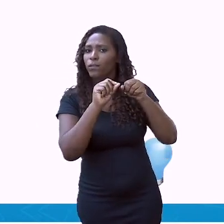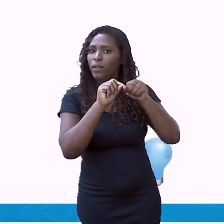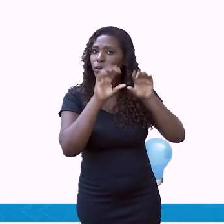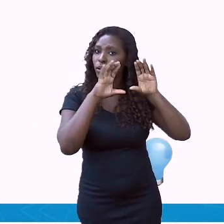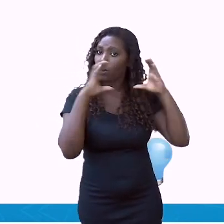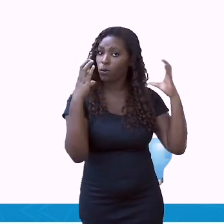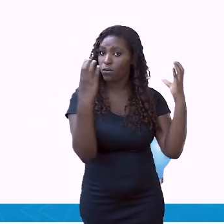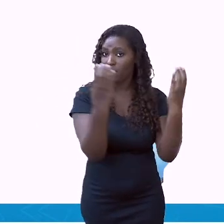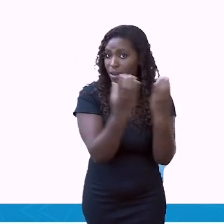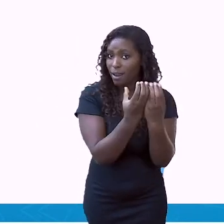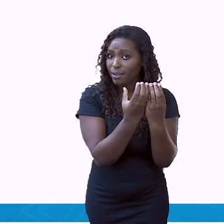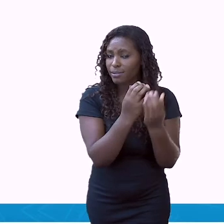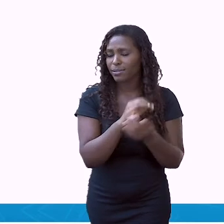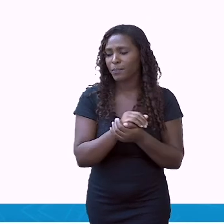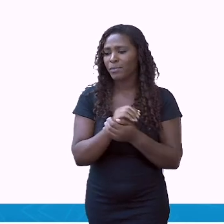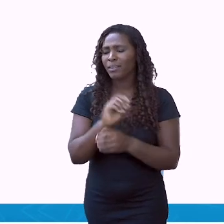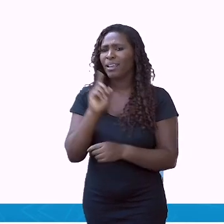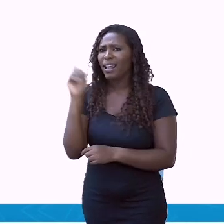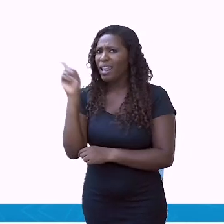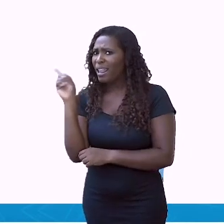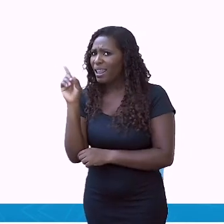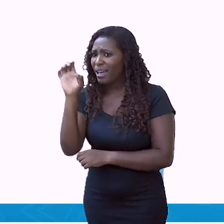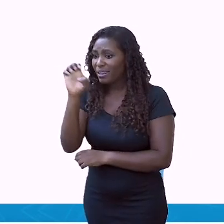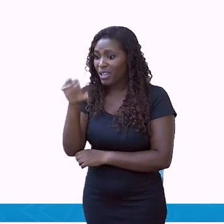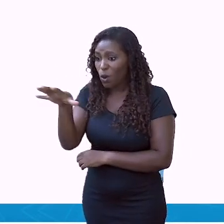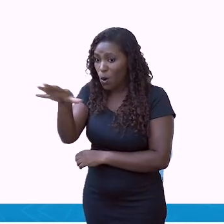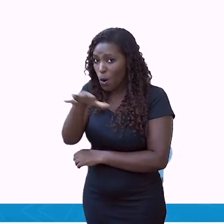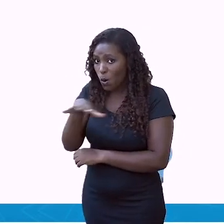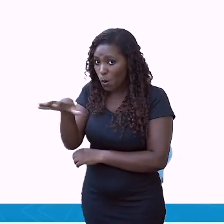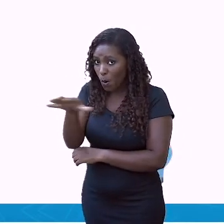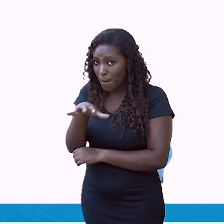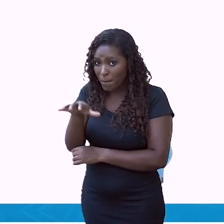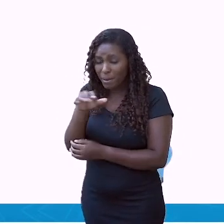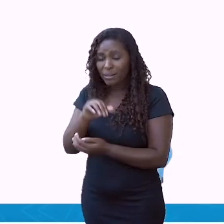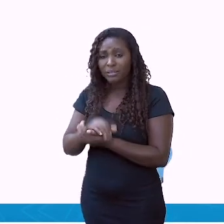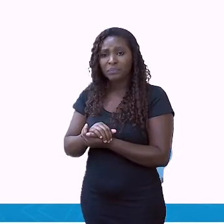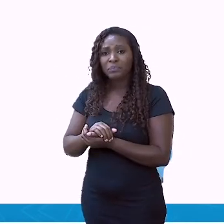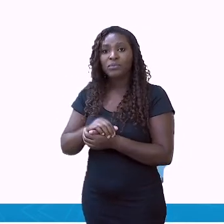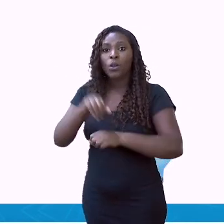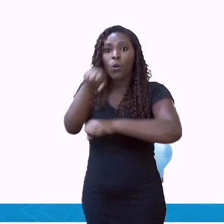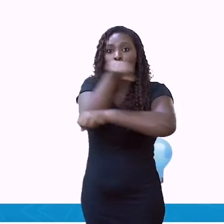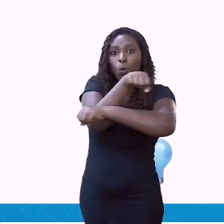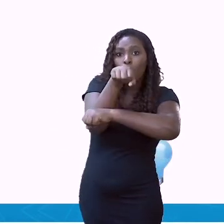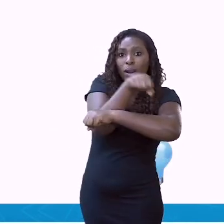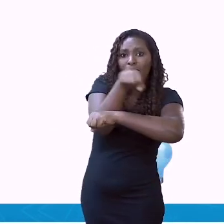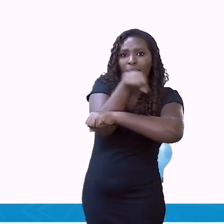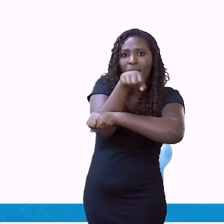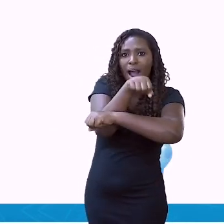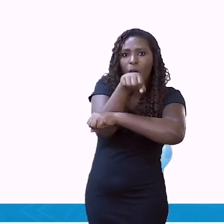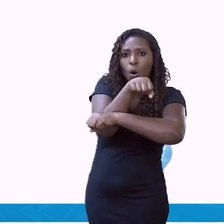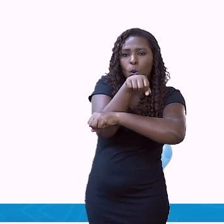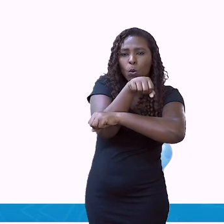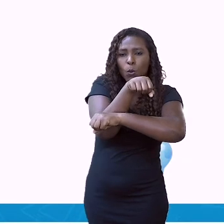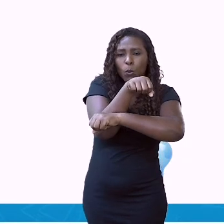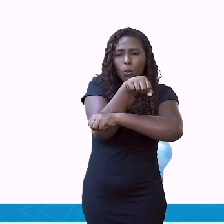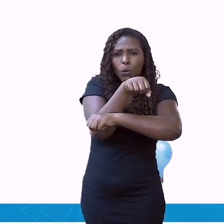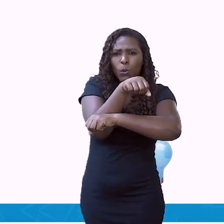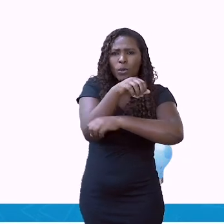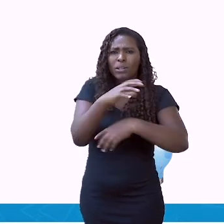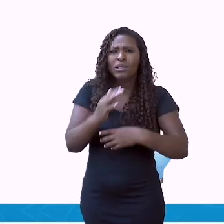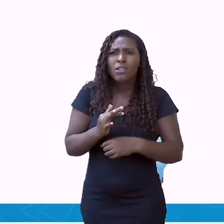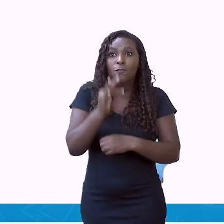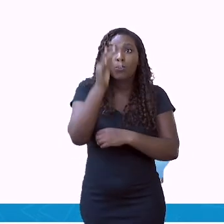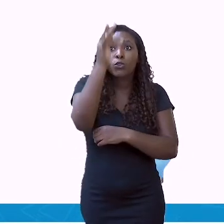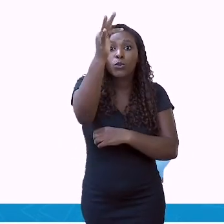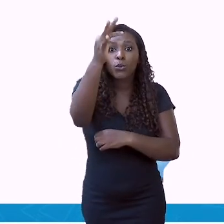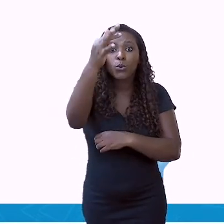que interessante, os carros movidos a gasolina e a diesel passarão a ser raros nas ruas da